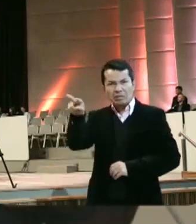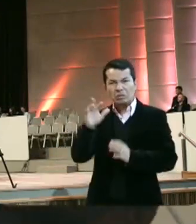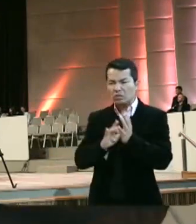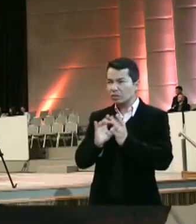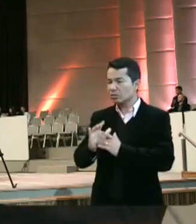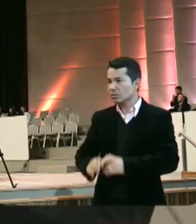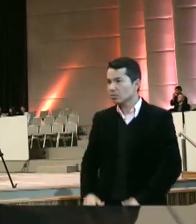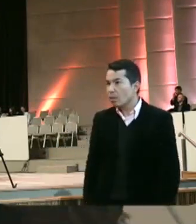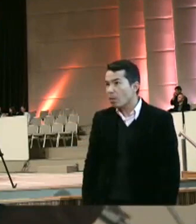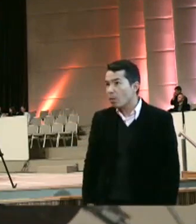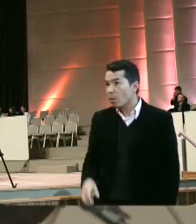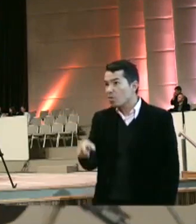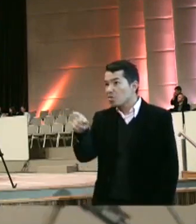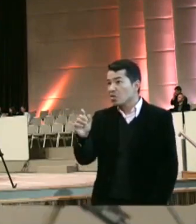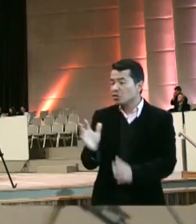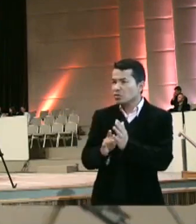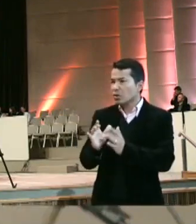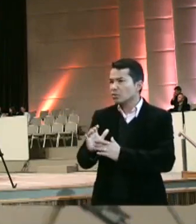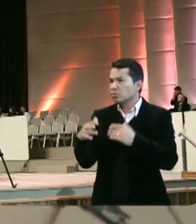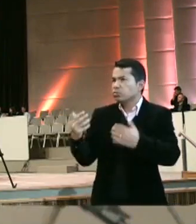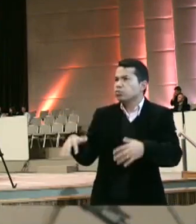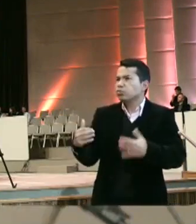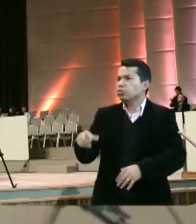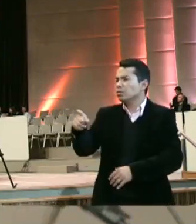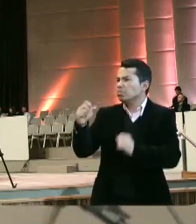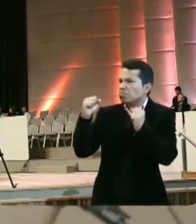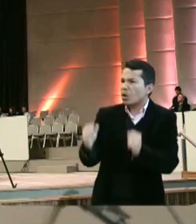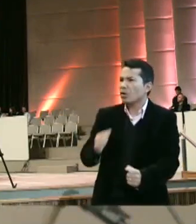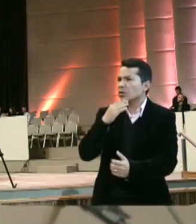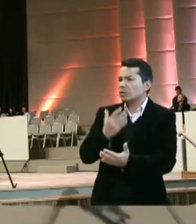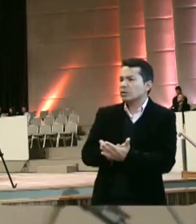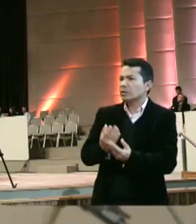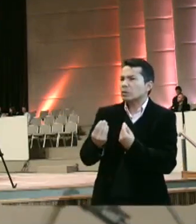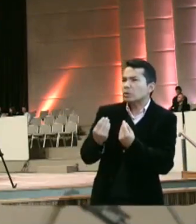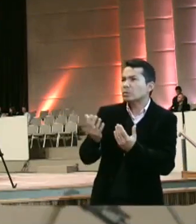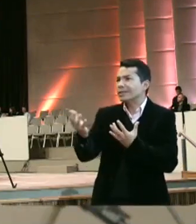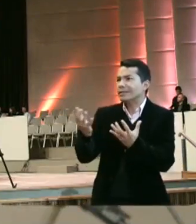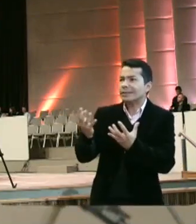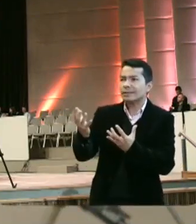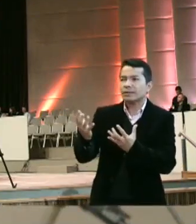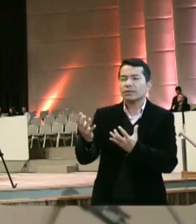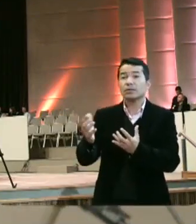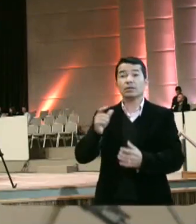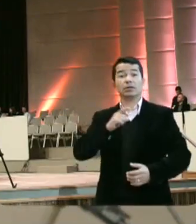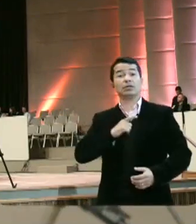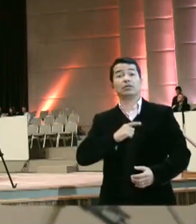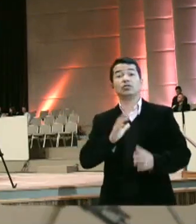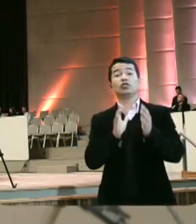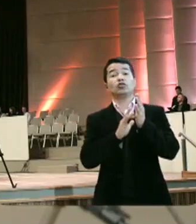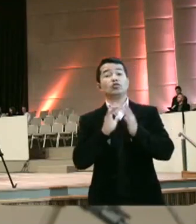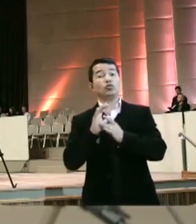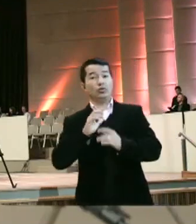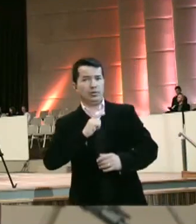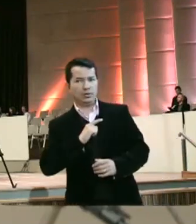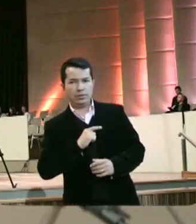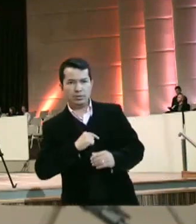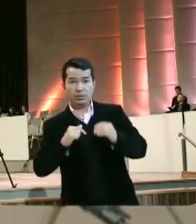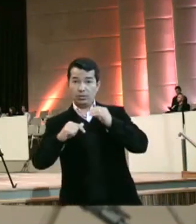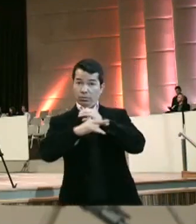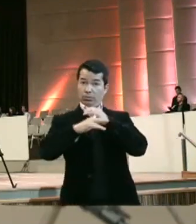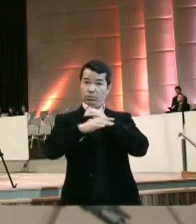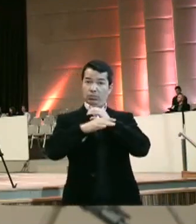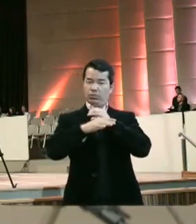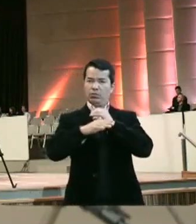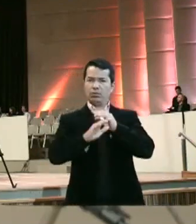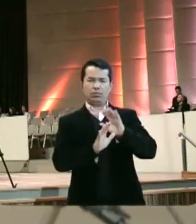Jesus havia realizado. E ele, saindo da cidade, indo em direção ao mar da Galileia, encontrou